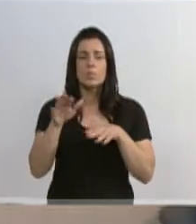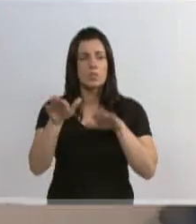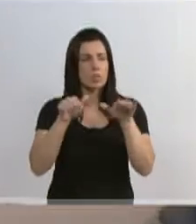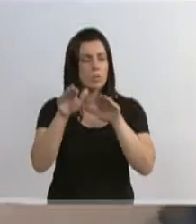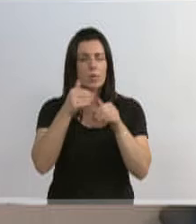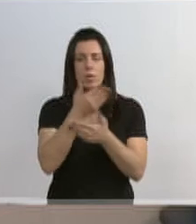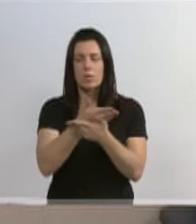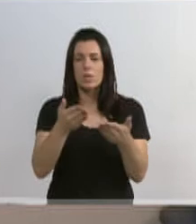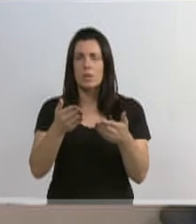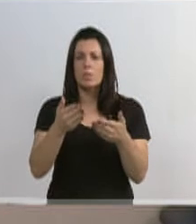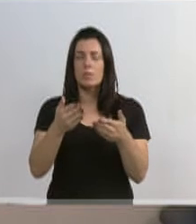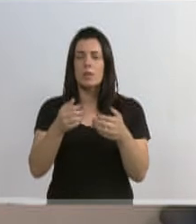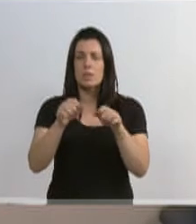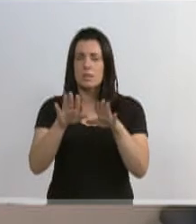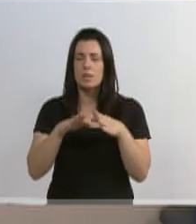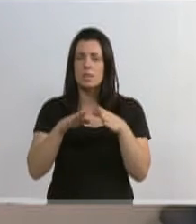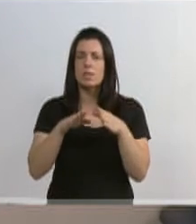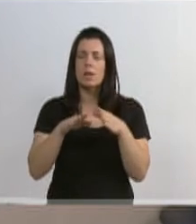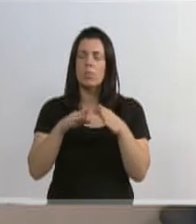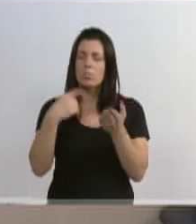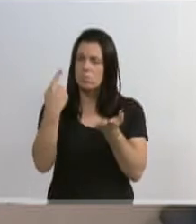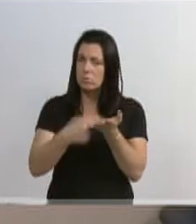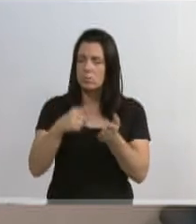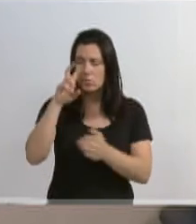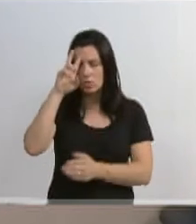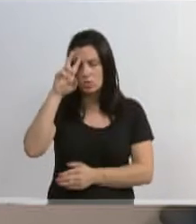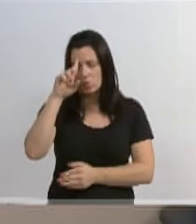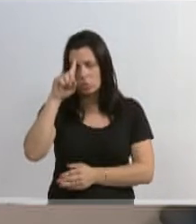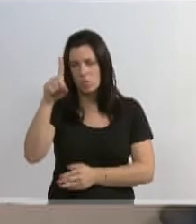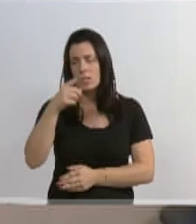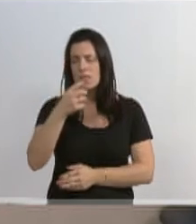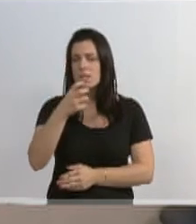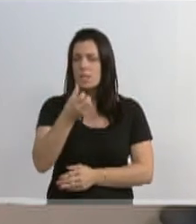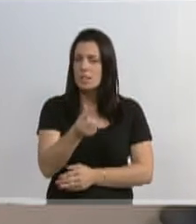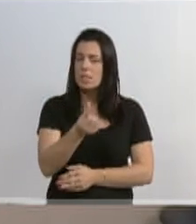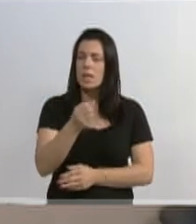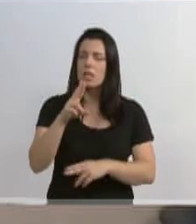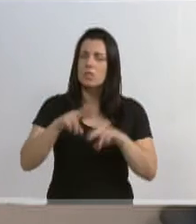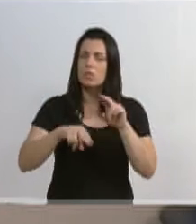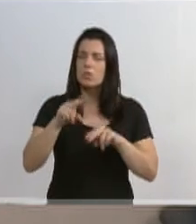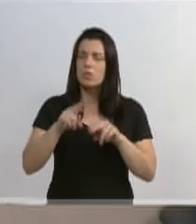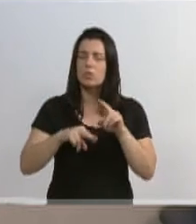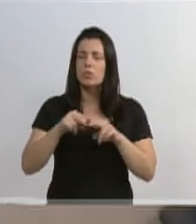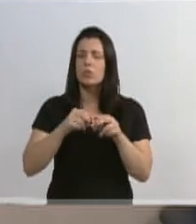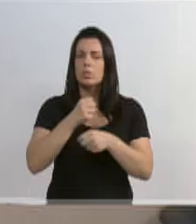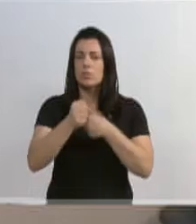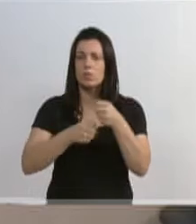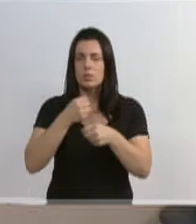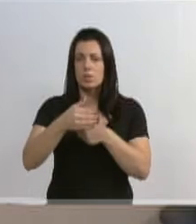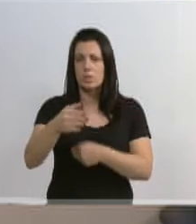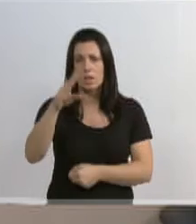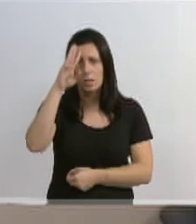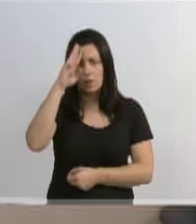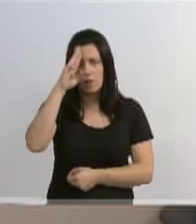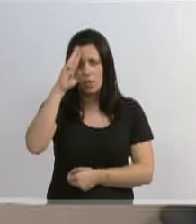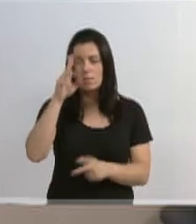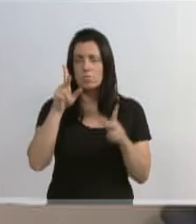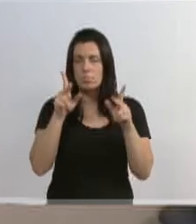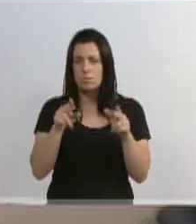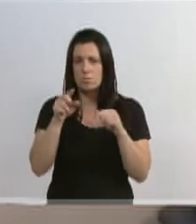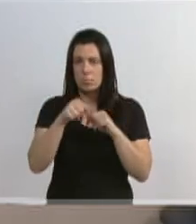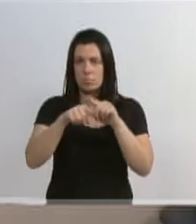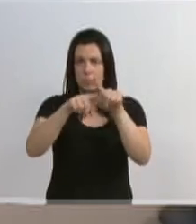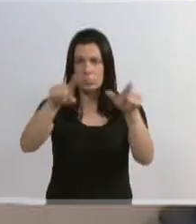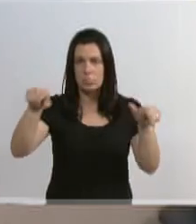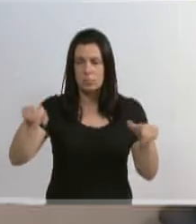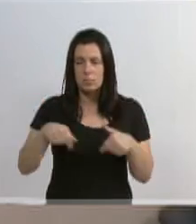vereadores para a próxima sessão ordinária, a realizar-se no dia 6 de junho de 2017, terça-feira, neste